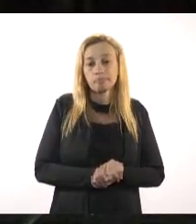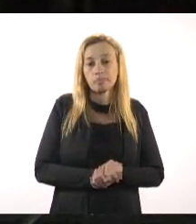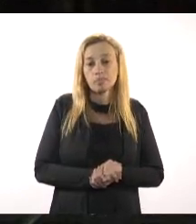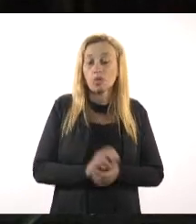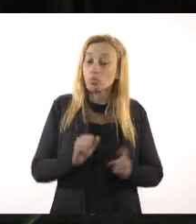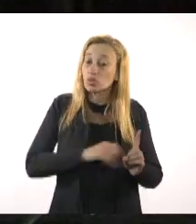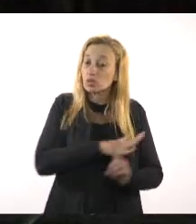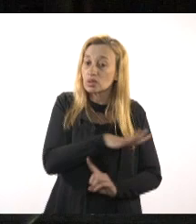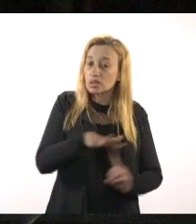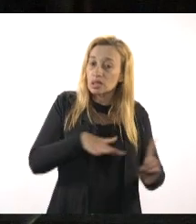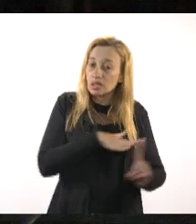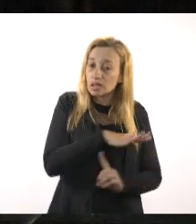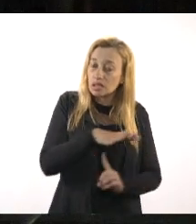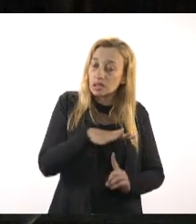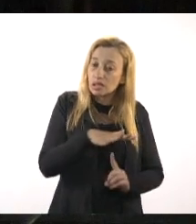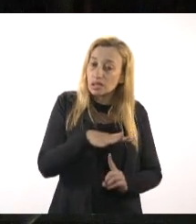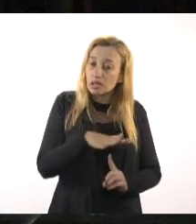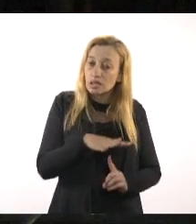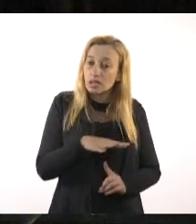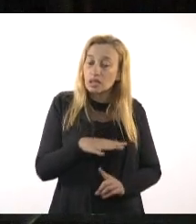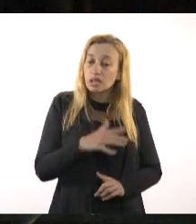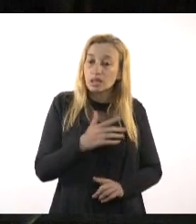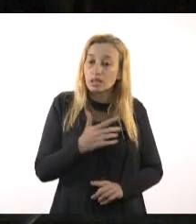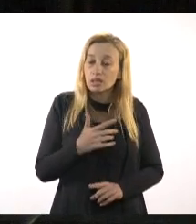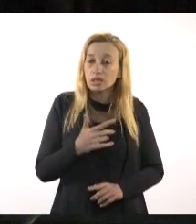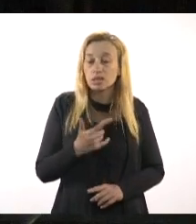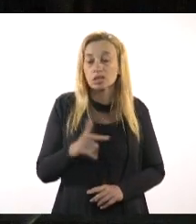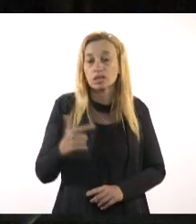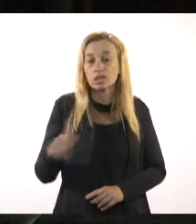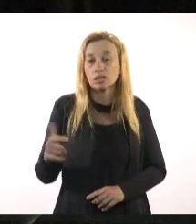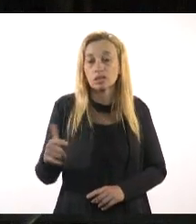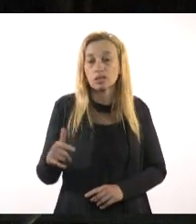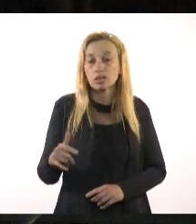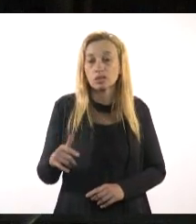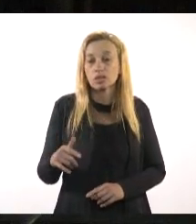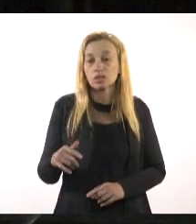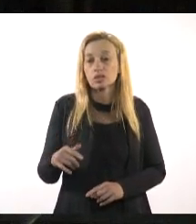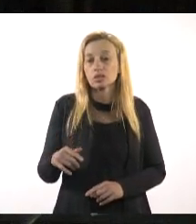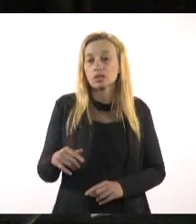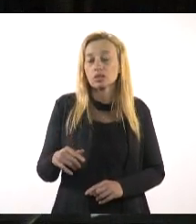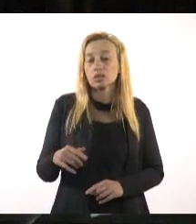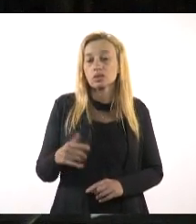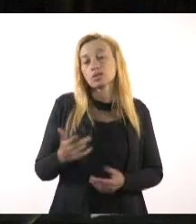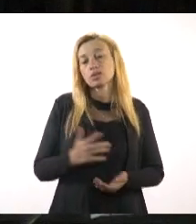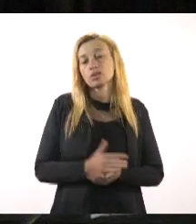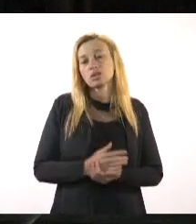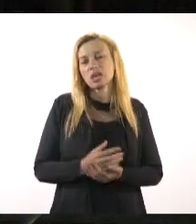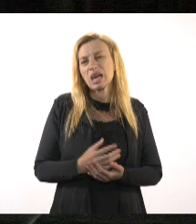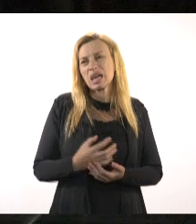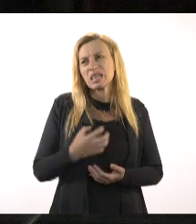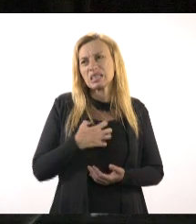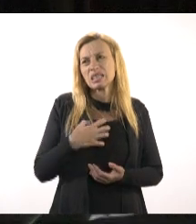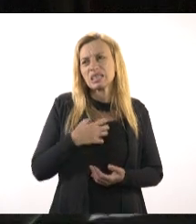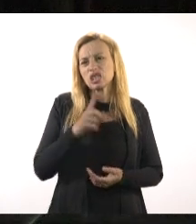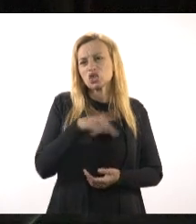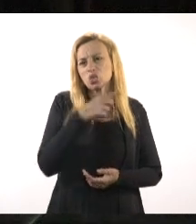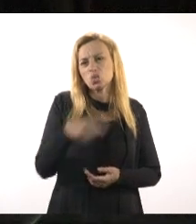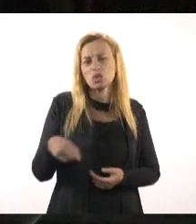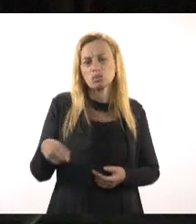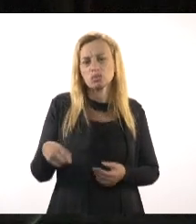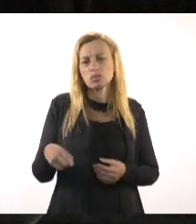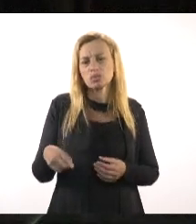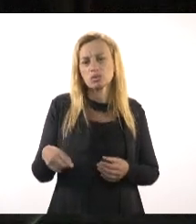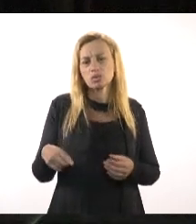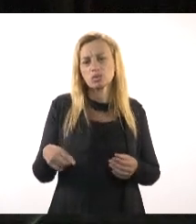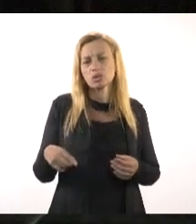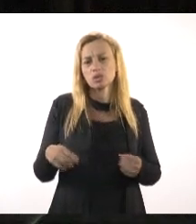sociedade que eles não têm, por exemplo, não se sentem parte da sociedade. Eles se sentem excluídos dessa sociedade. Eles não